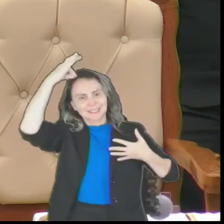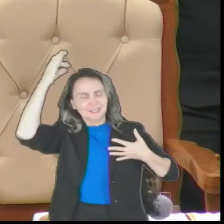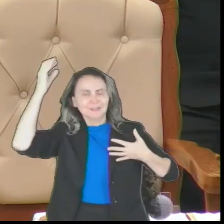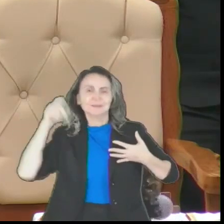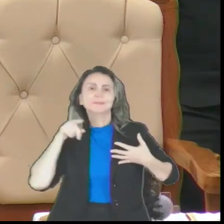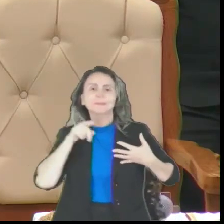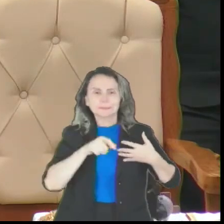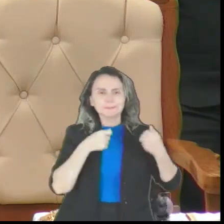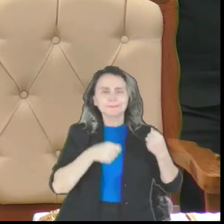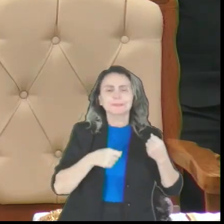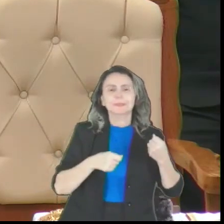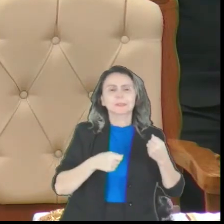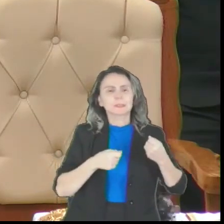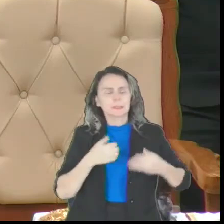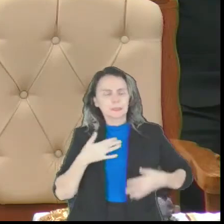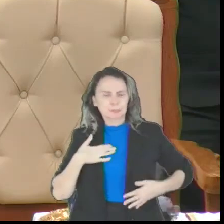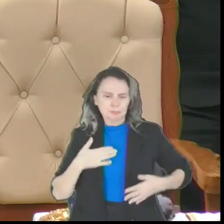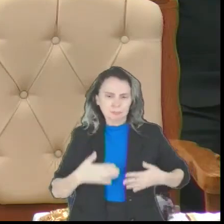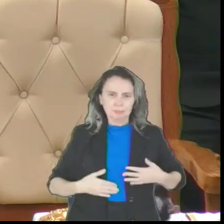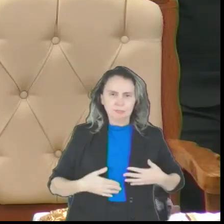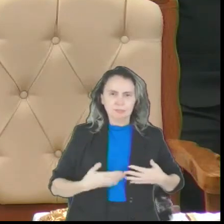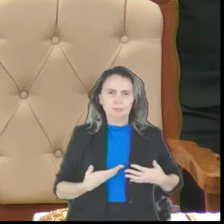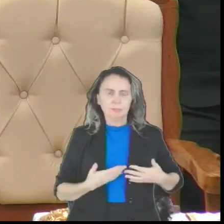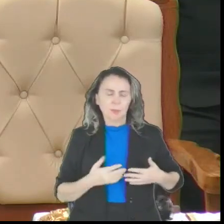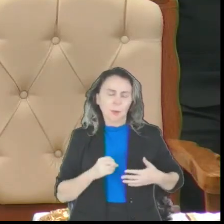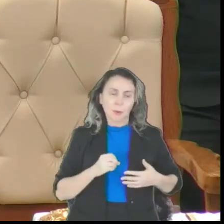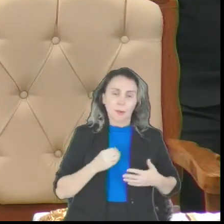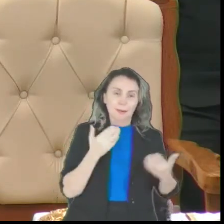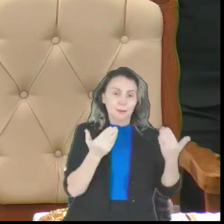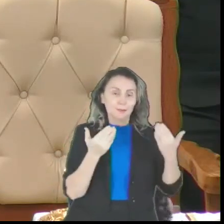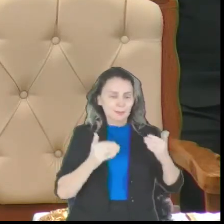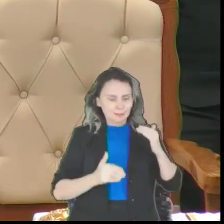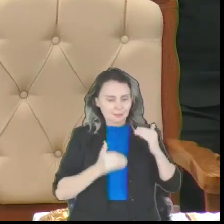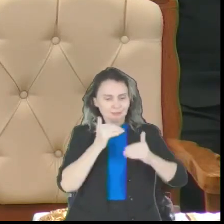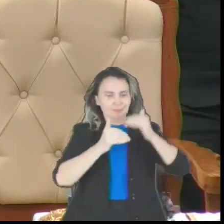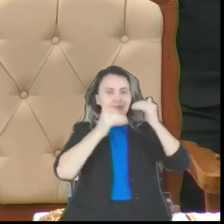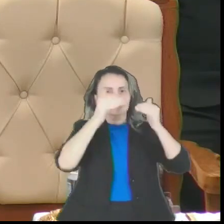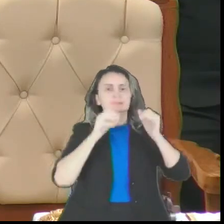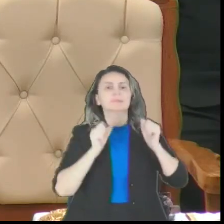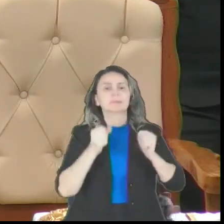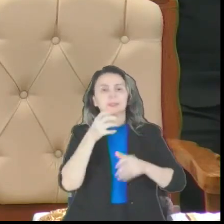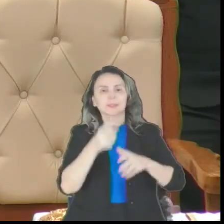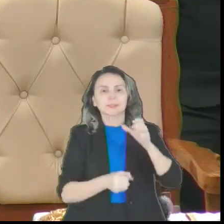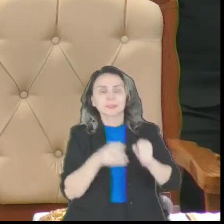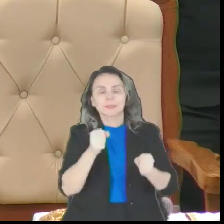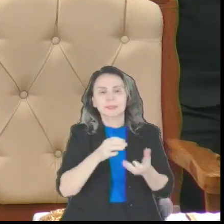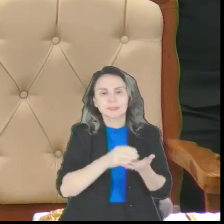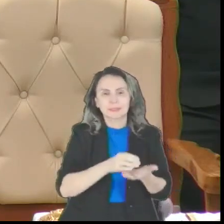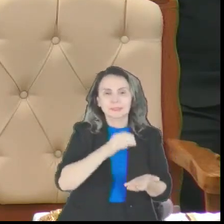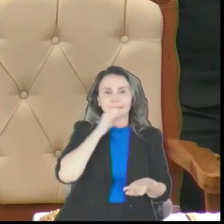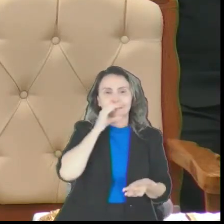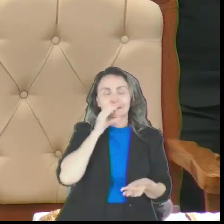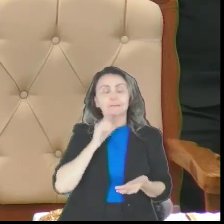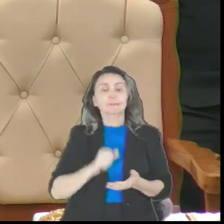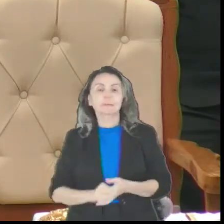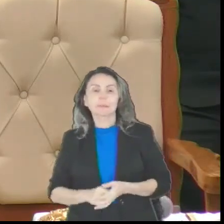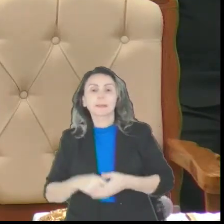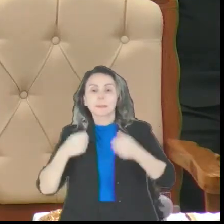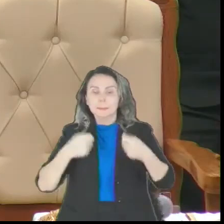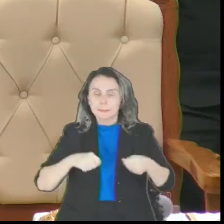de nutrientes para crescer e progredir, pode tomar o leite oferecido. E quem precisa de um